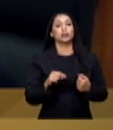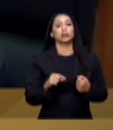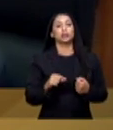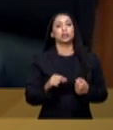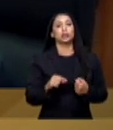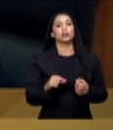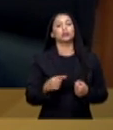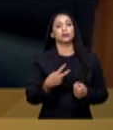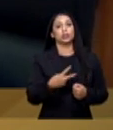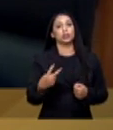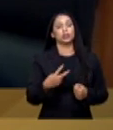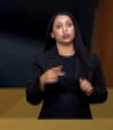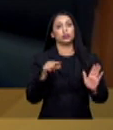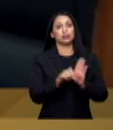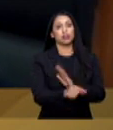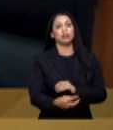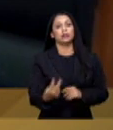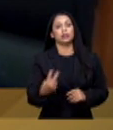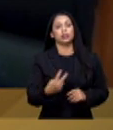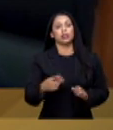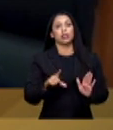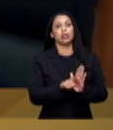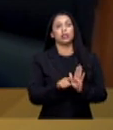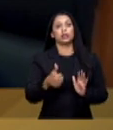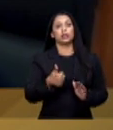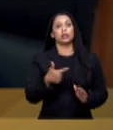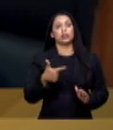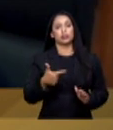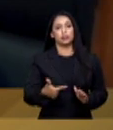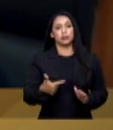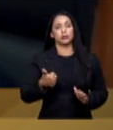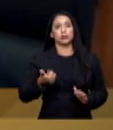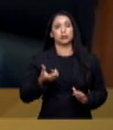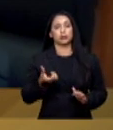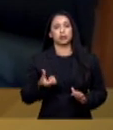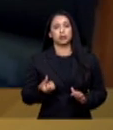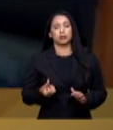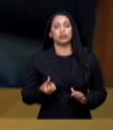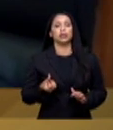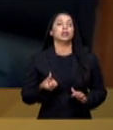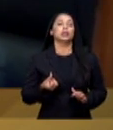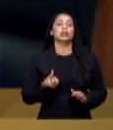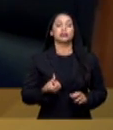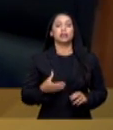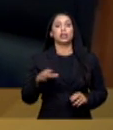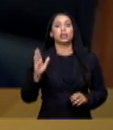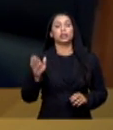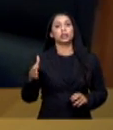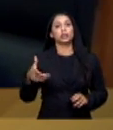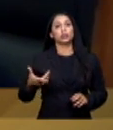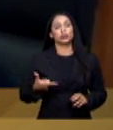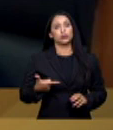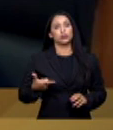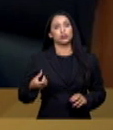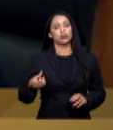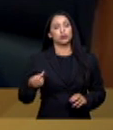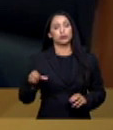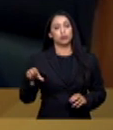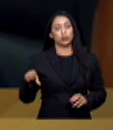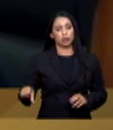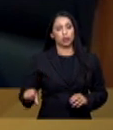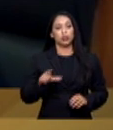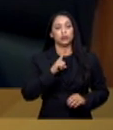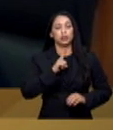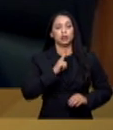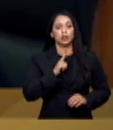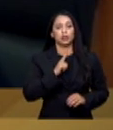parágrafo 2º da Lei 12.016 de 2009, enquanto restringe o poder